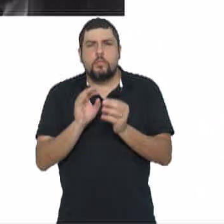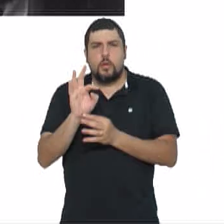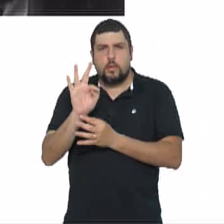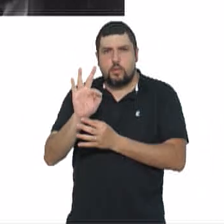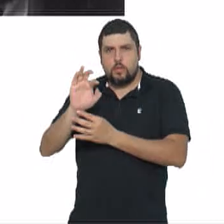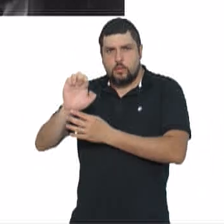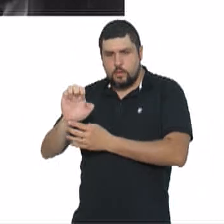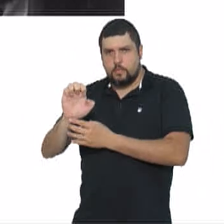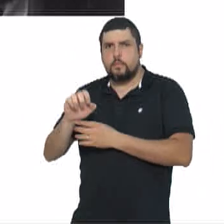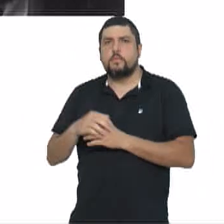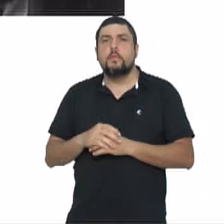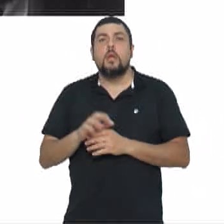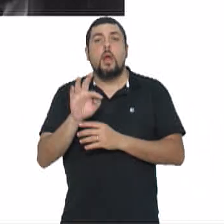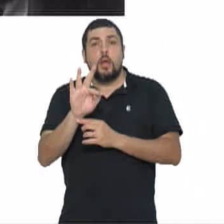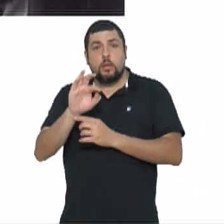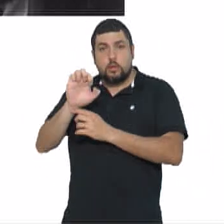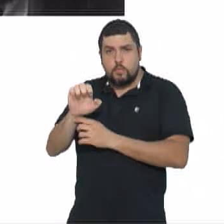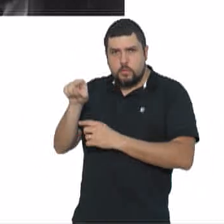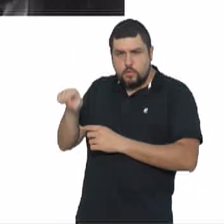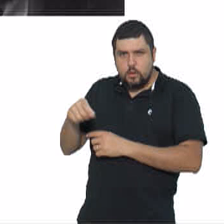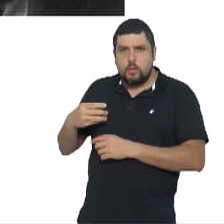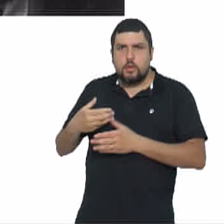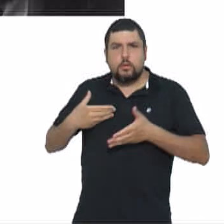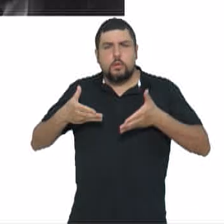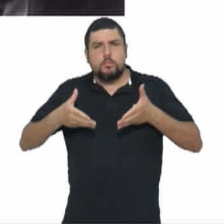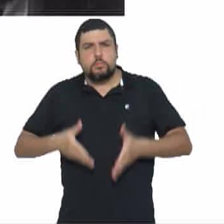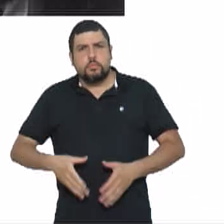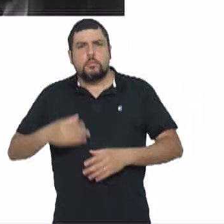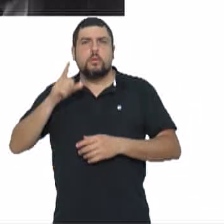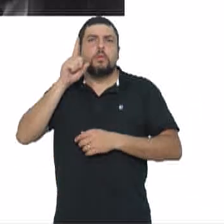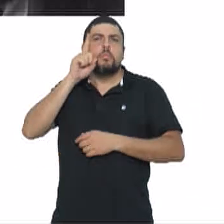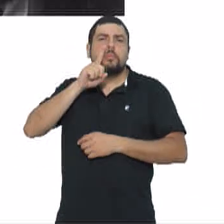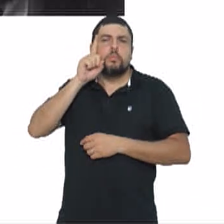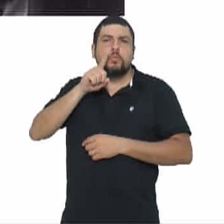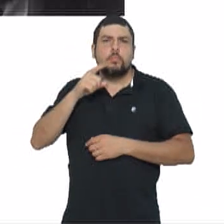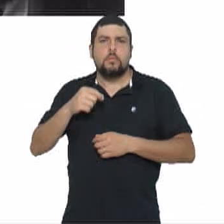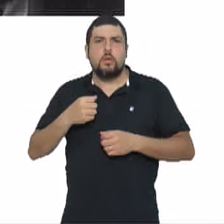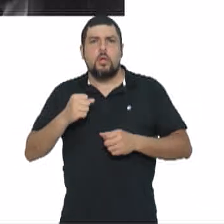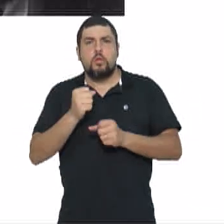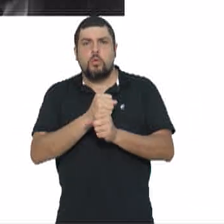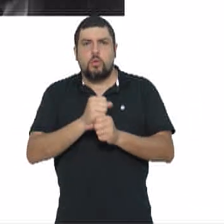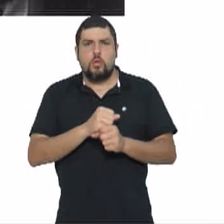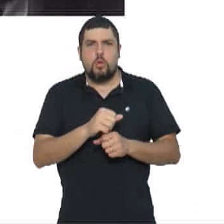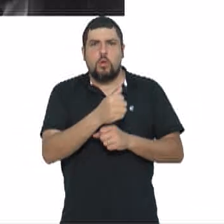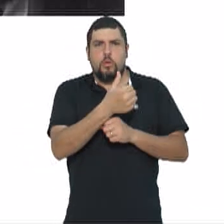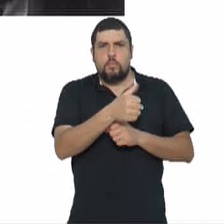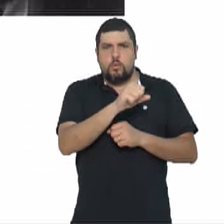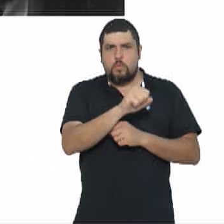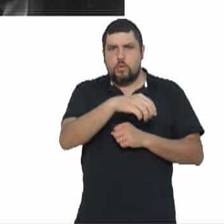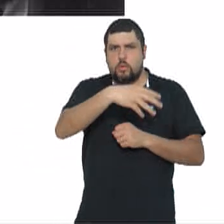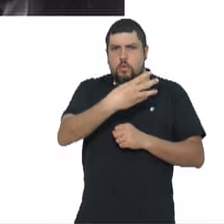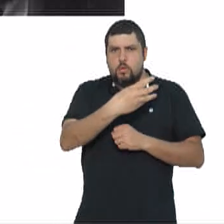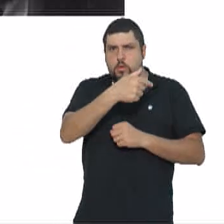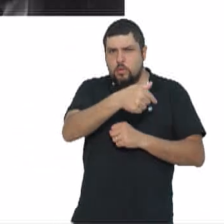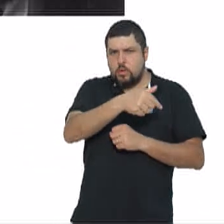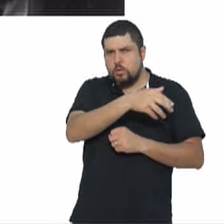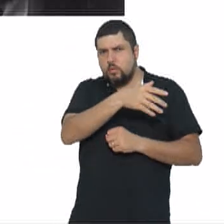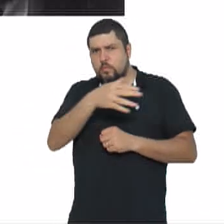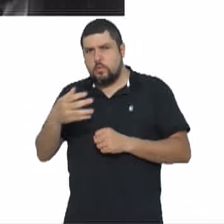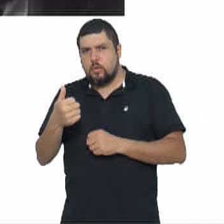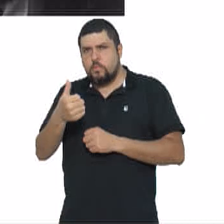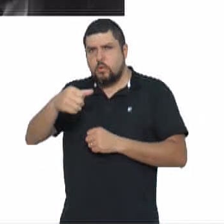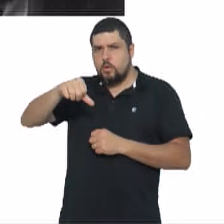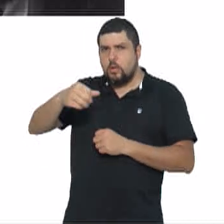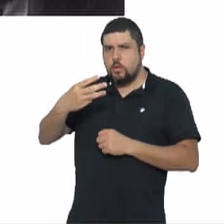Estados Unidos e viveu entre os anos de 1847 e de 1931. Tá aí a foto dele para